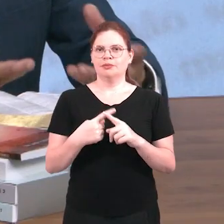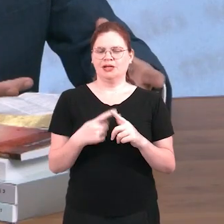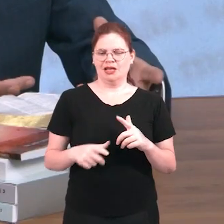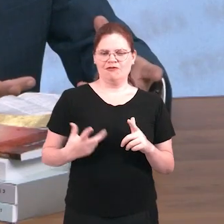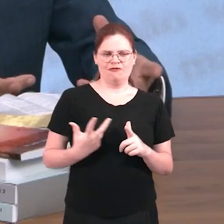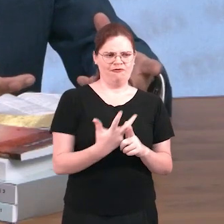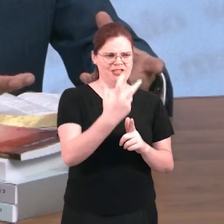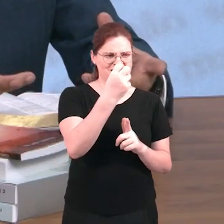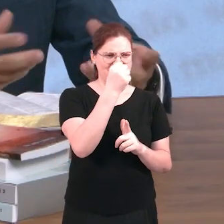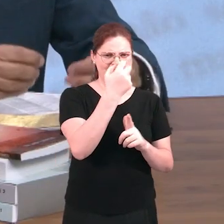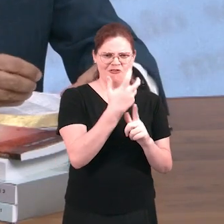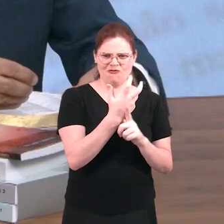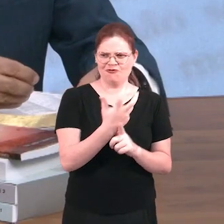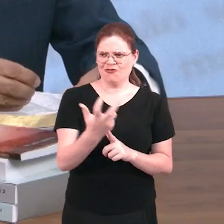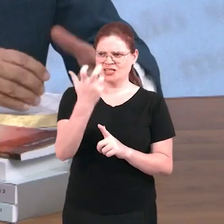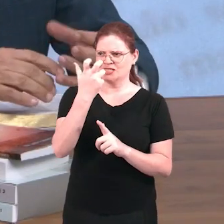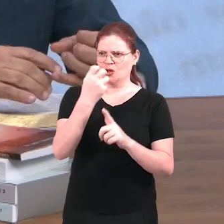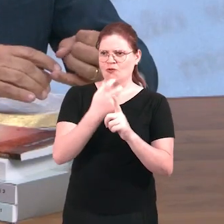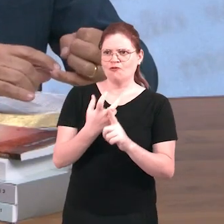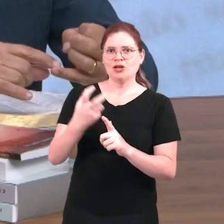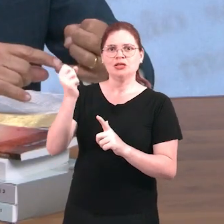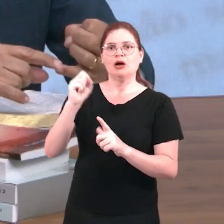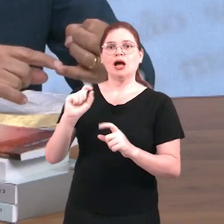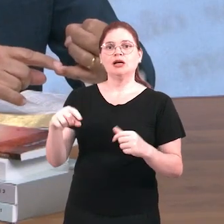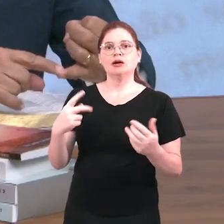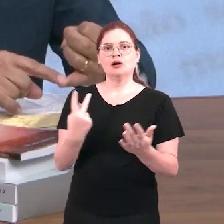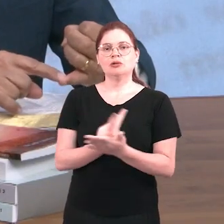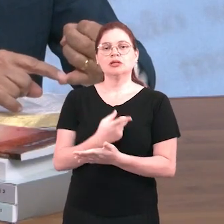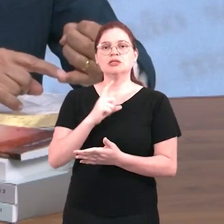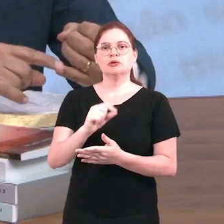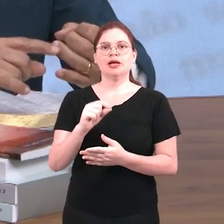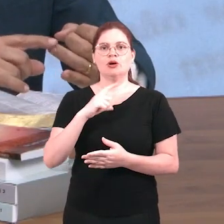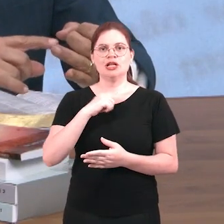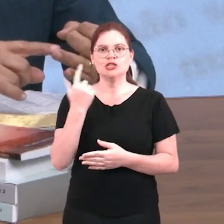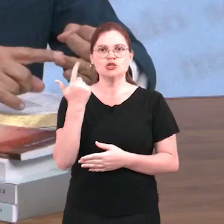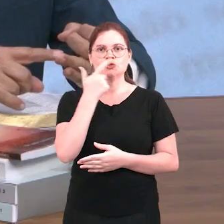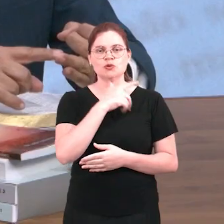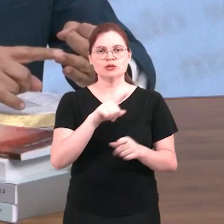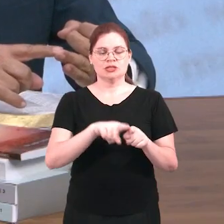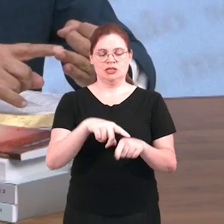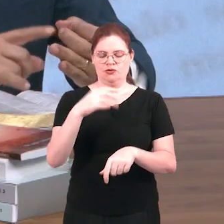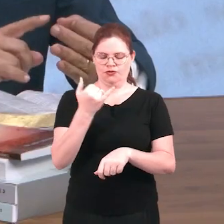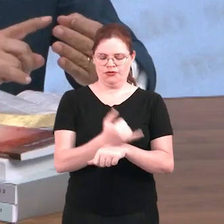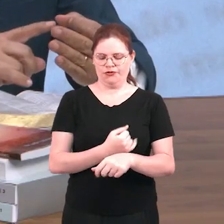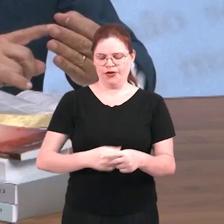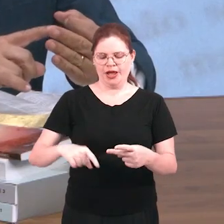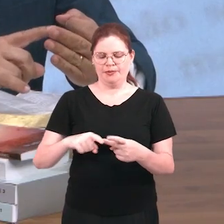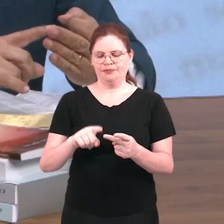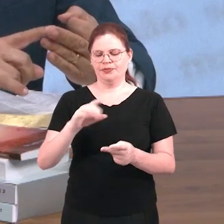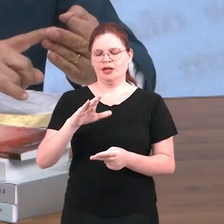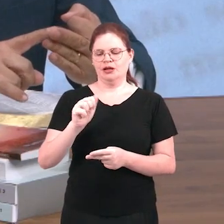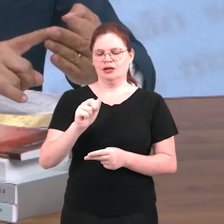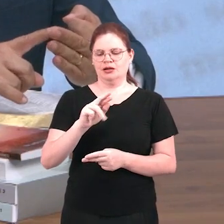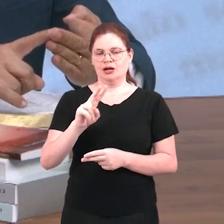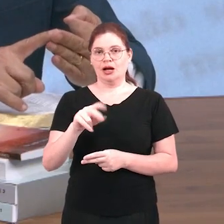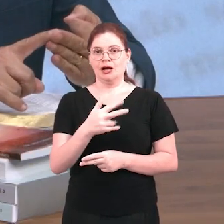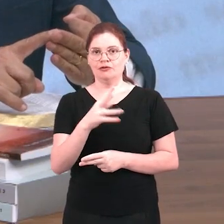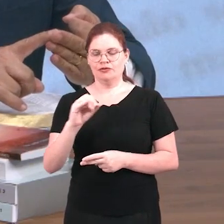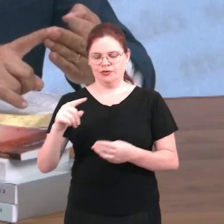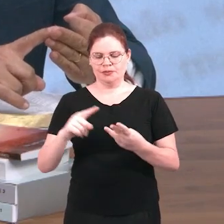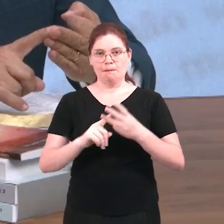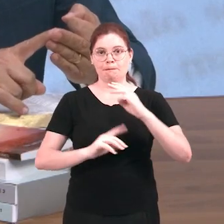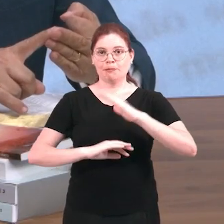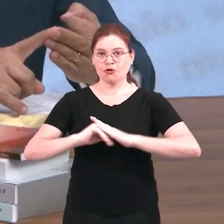estados vassalos que passaram a fornecer ferro, carvão, mão de obra